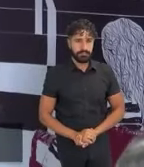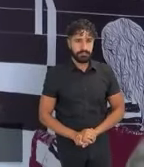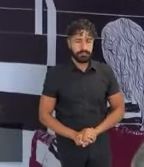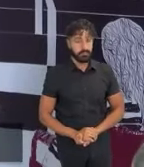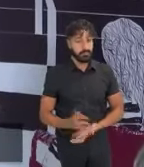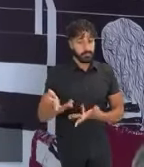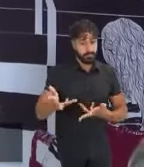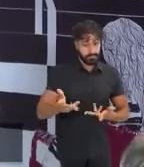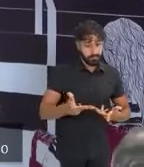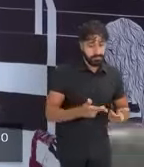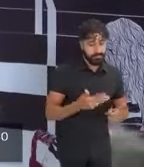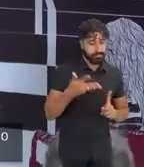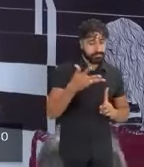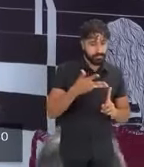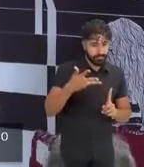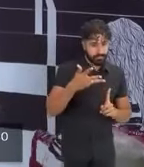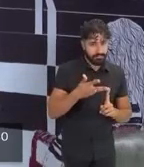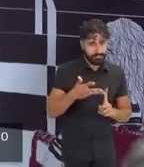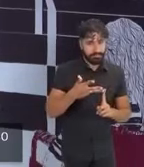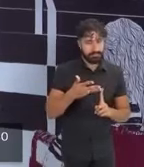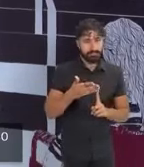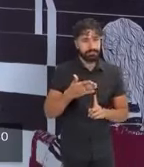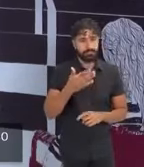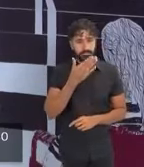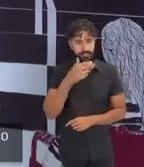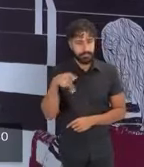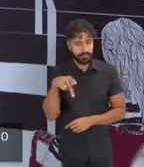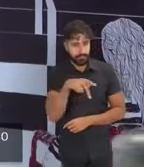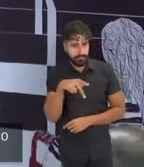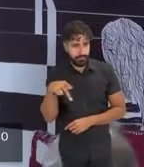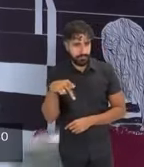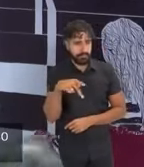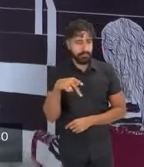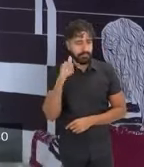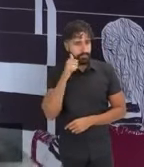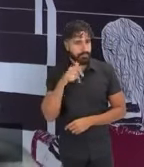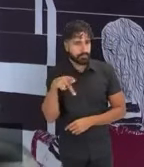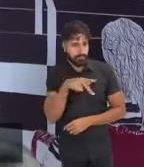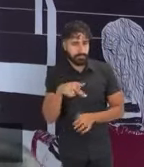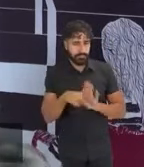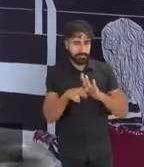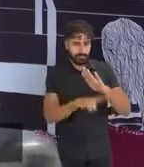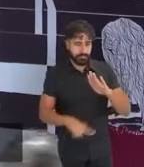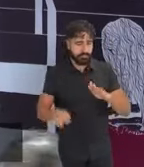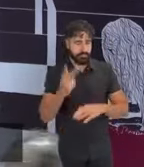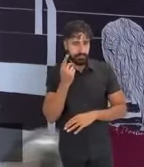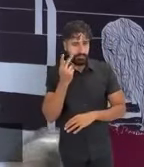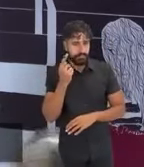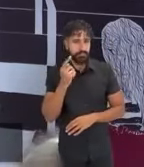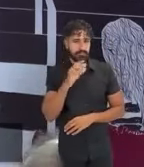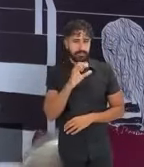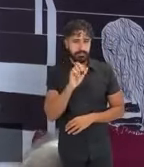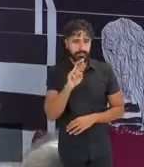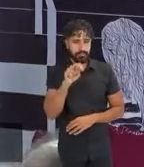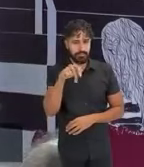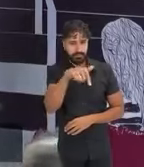Convidamos a fazer uso da palavra a docente e assessora de carreiras e egressos da Universidade de Fortaleza, a professora Carolina